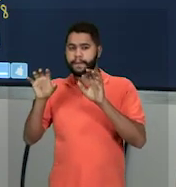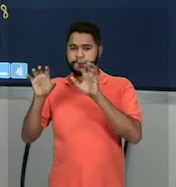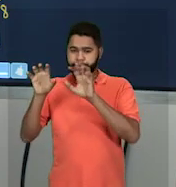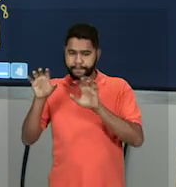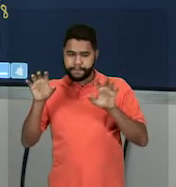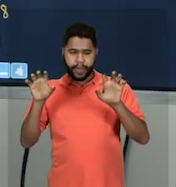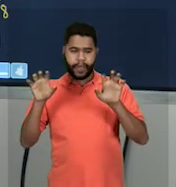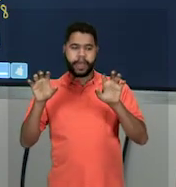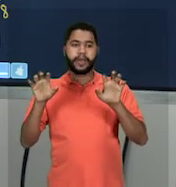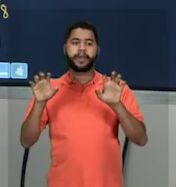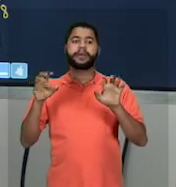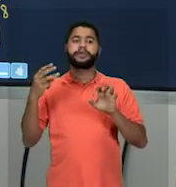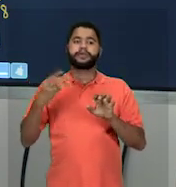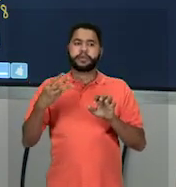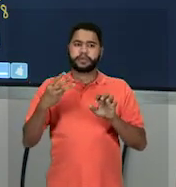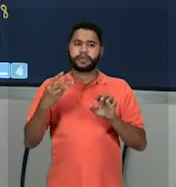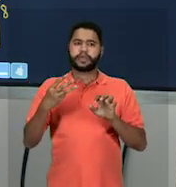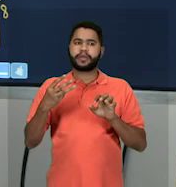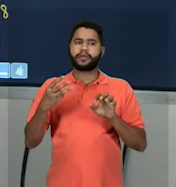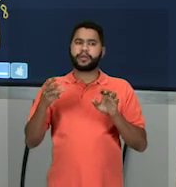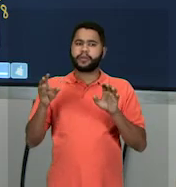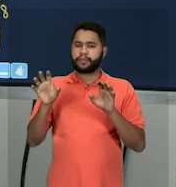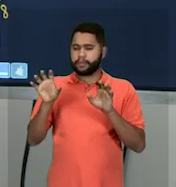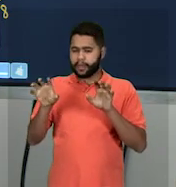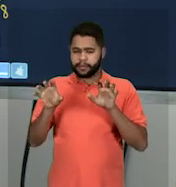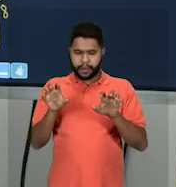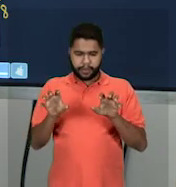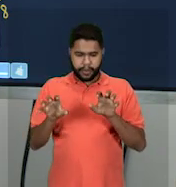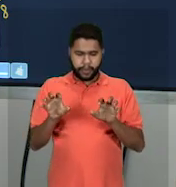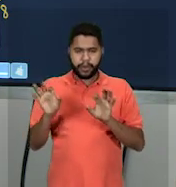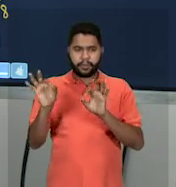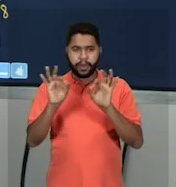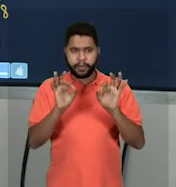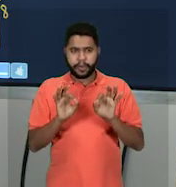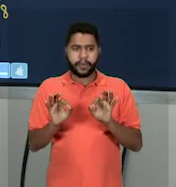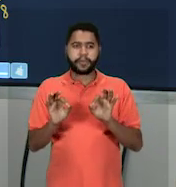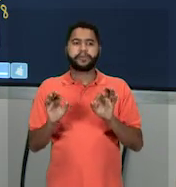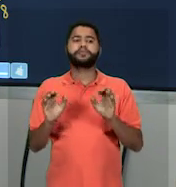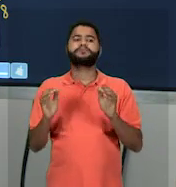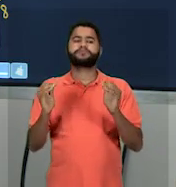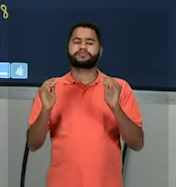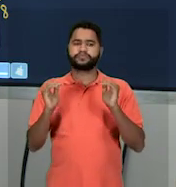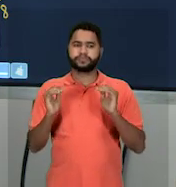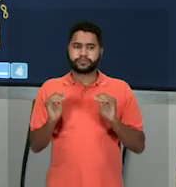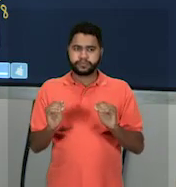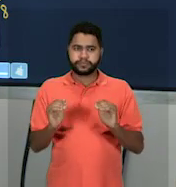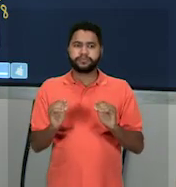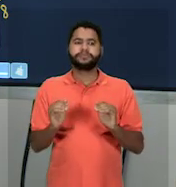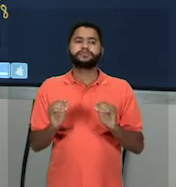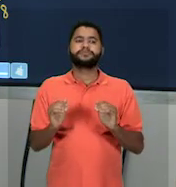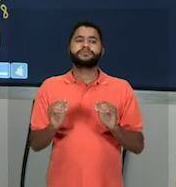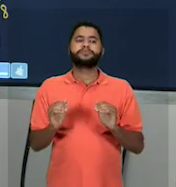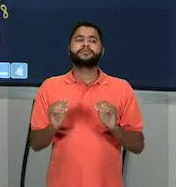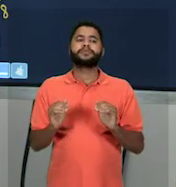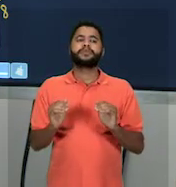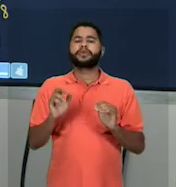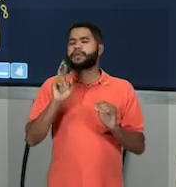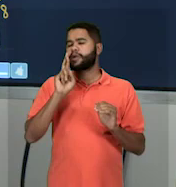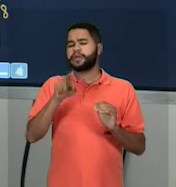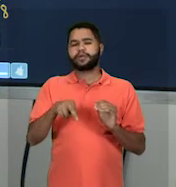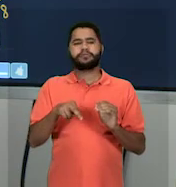semelhantes terceira linha né violando letra mexendo só com letra de um membro número com outro e